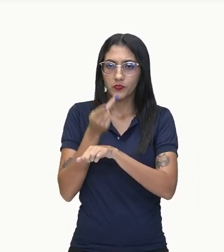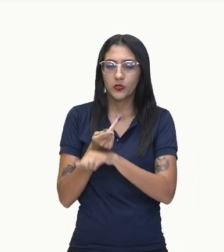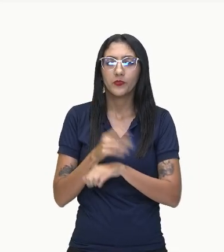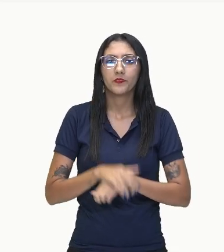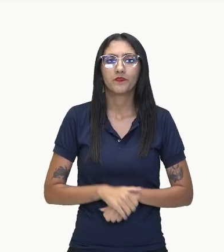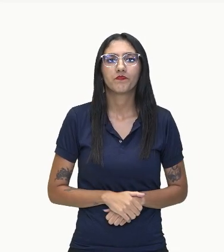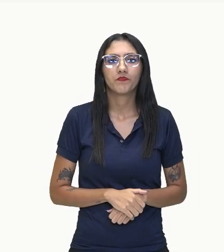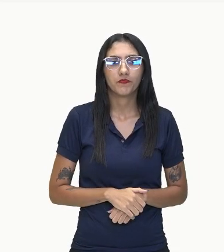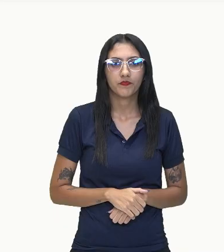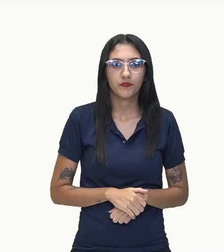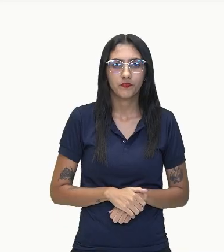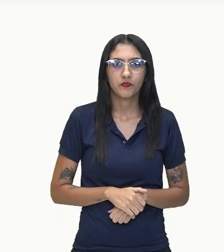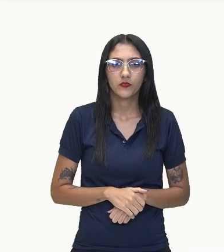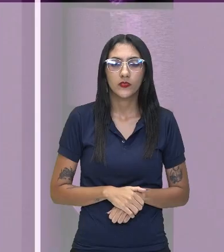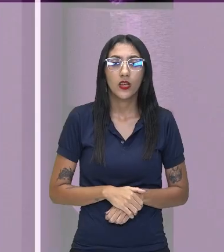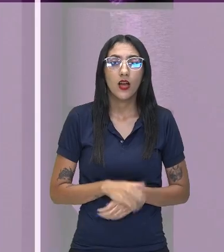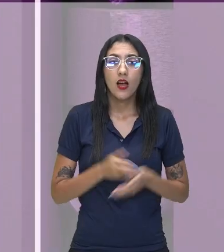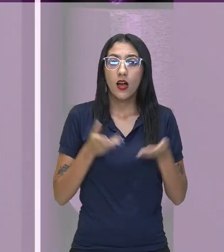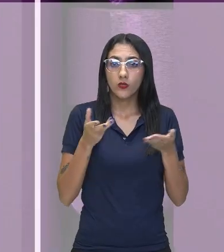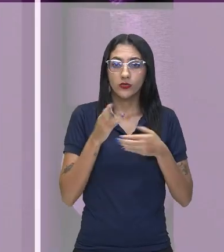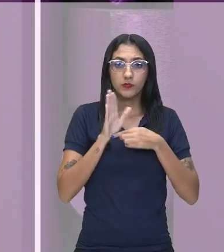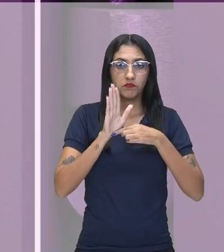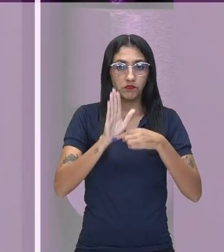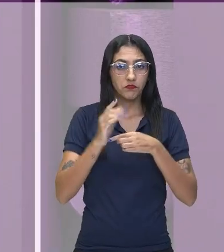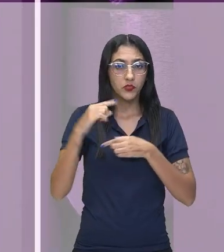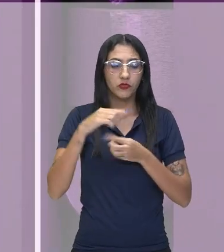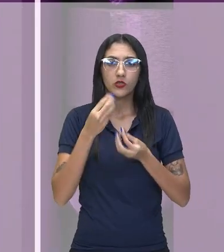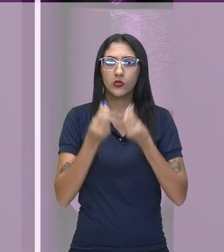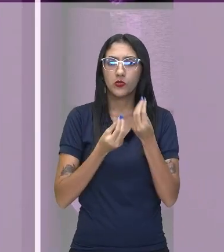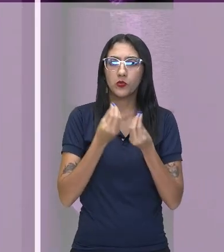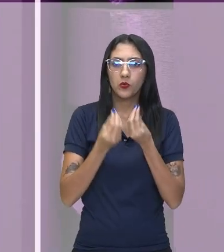a gente vai mostrar aqui para vocês o gráfico